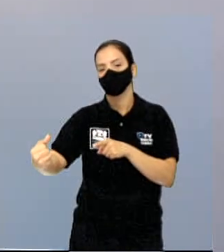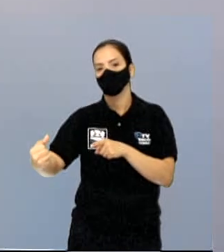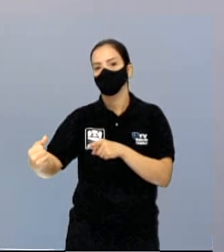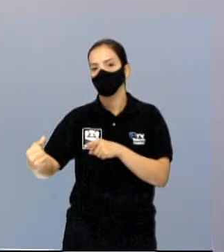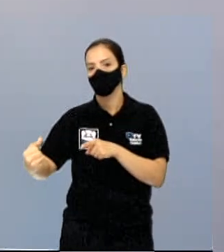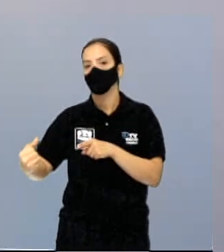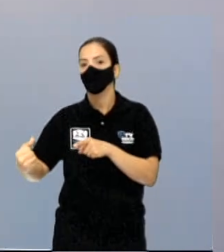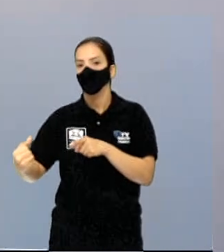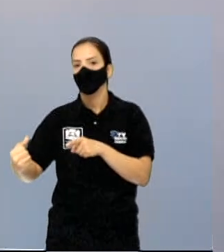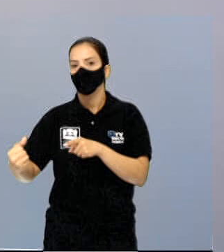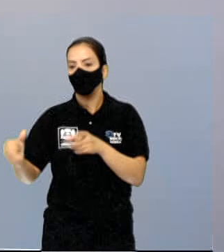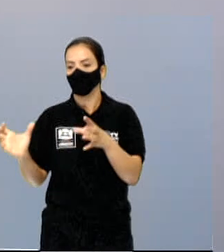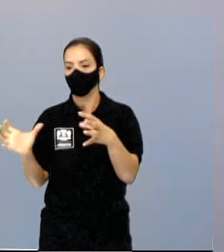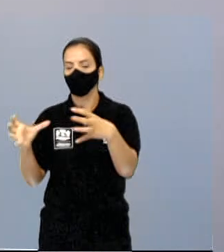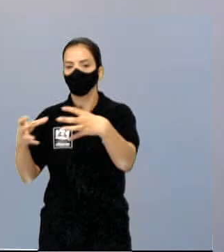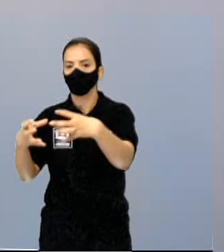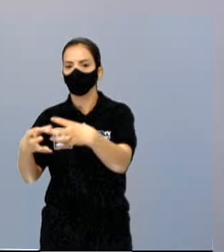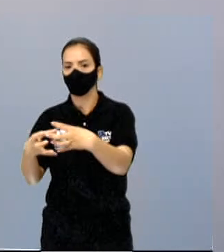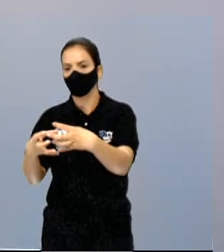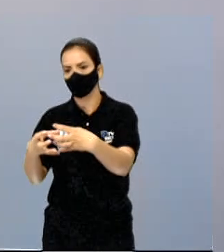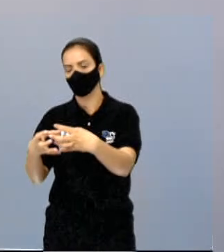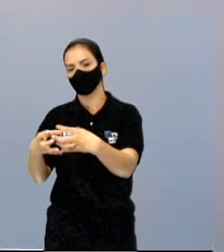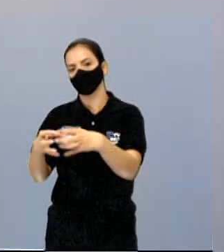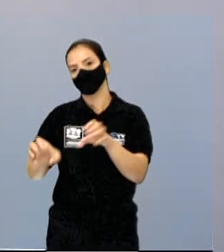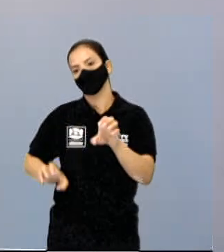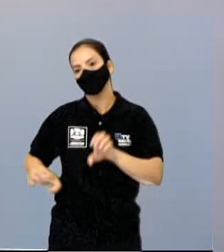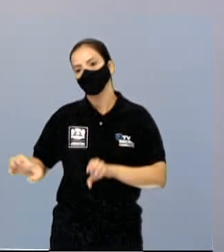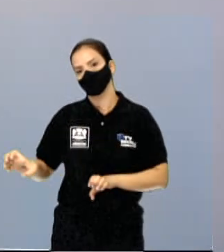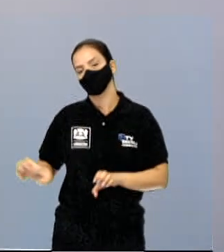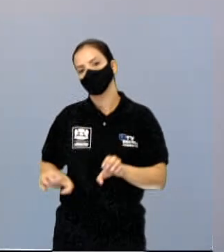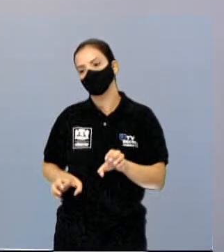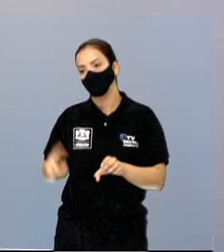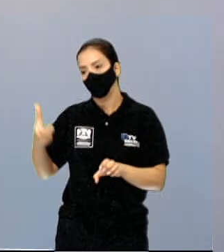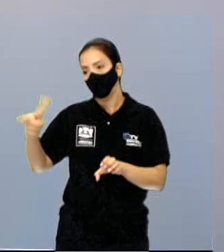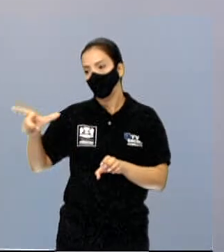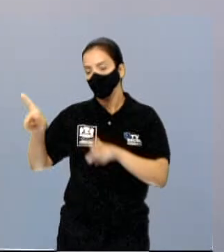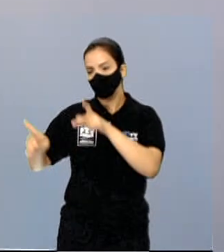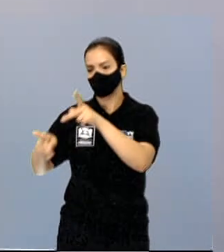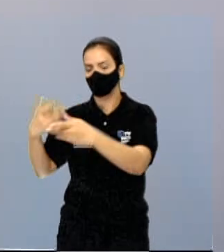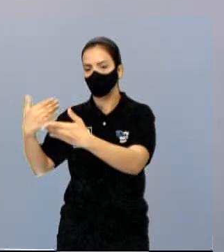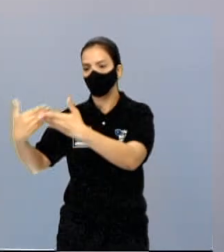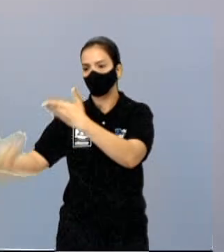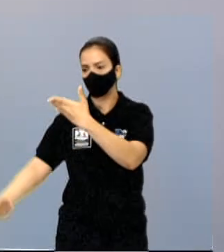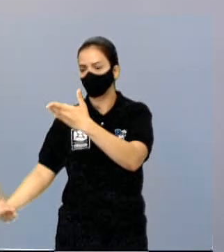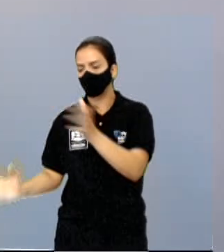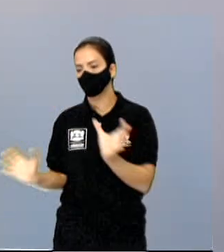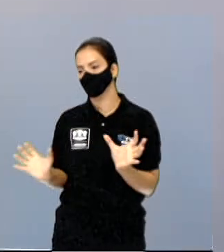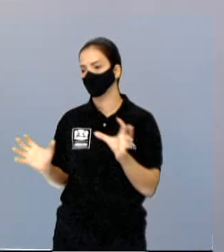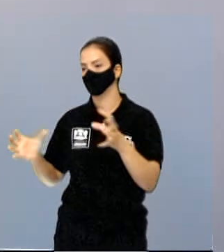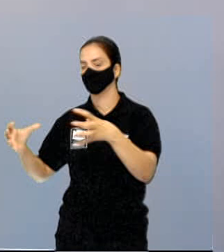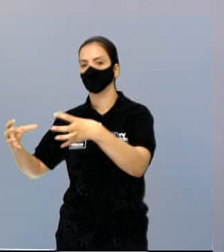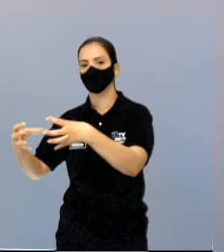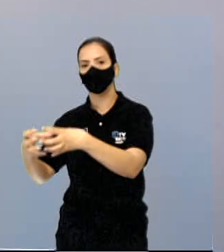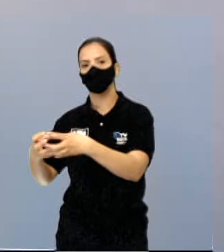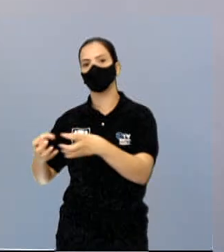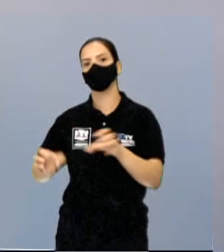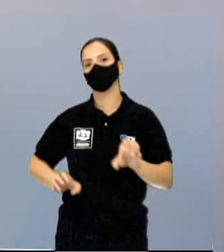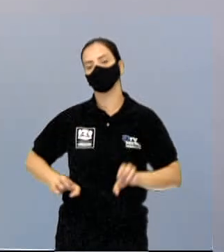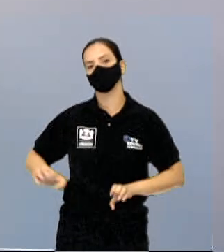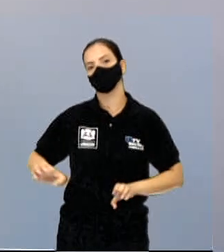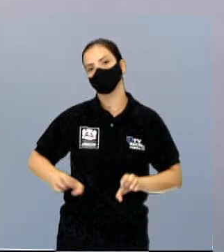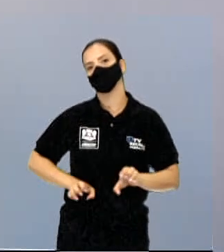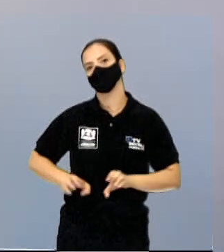faziam ali alguns grupos de escravos, tá certo? Daquela outra população que foi dominada. E aquele grupo se tornava escravo,